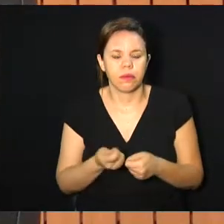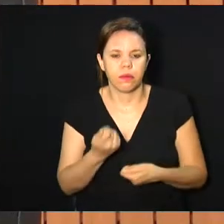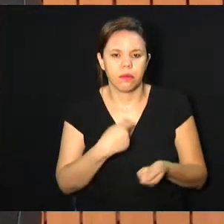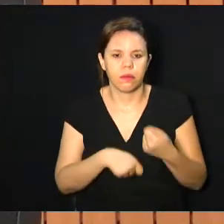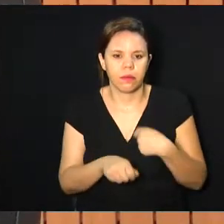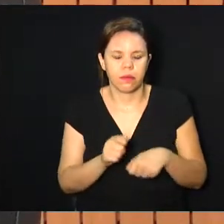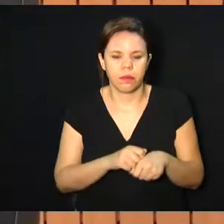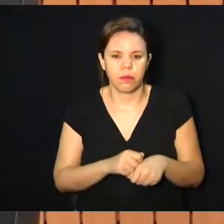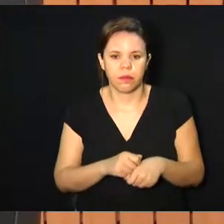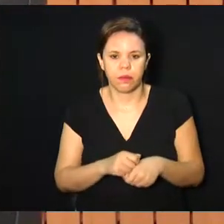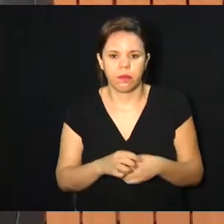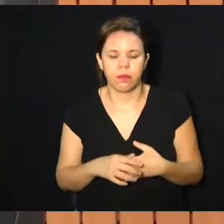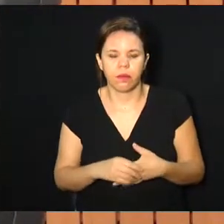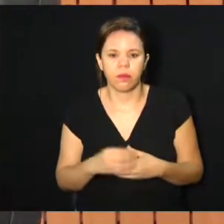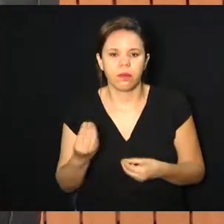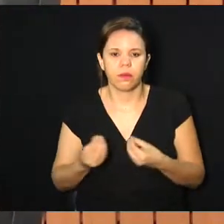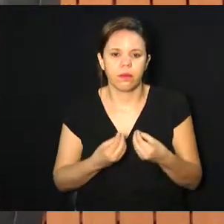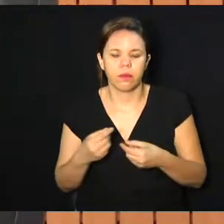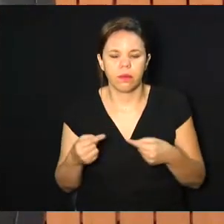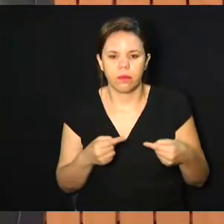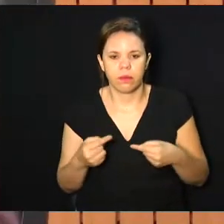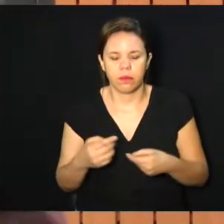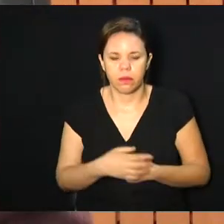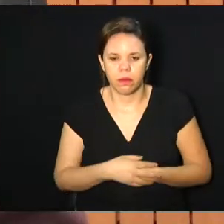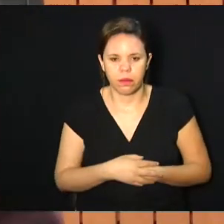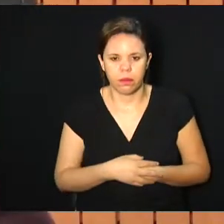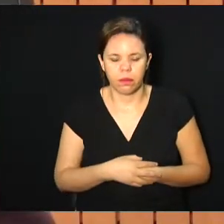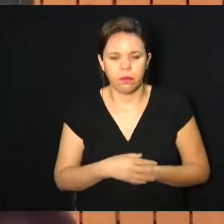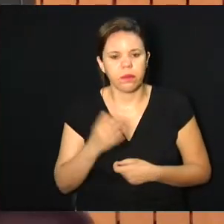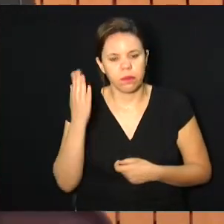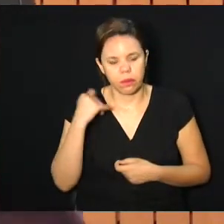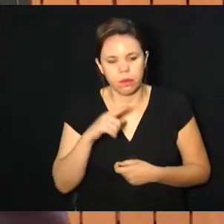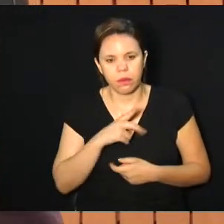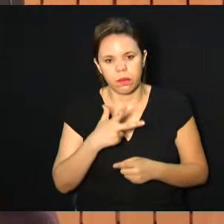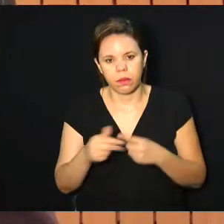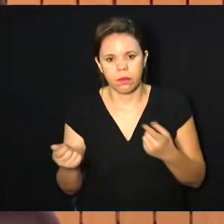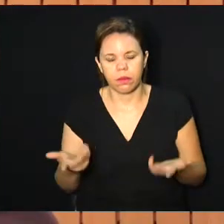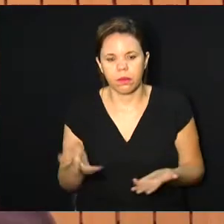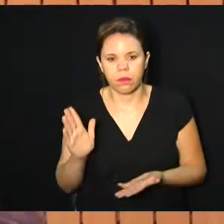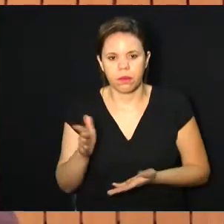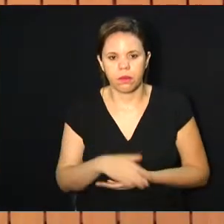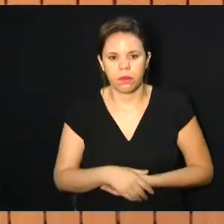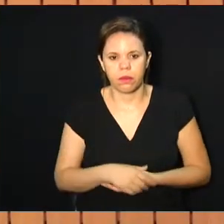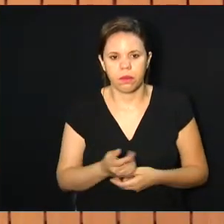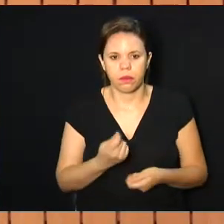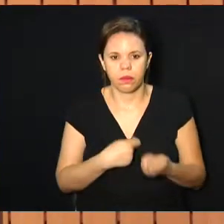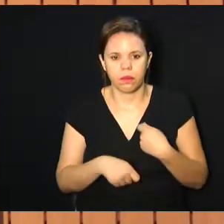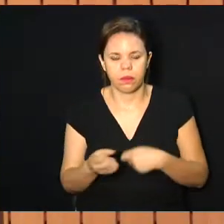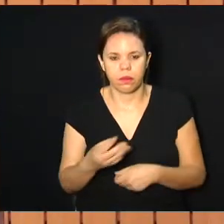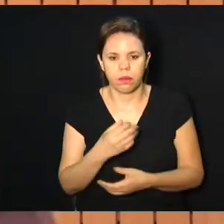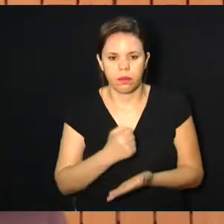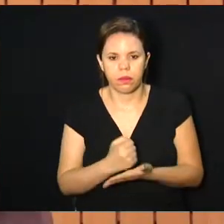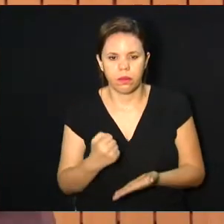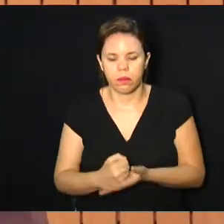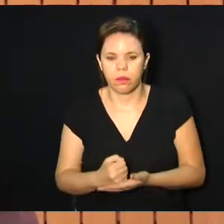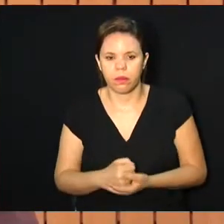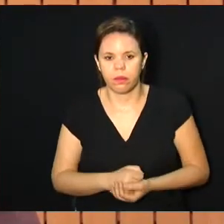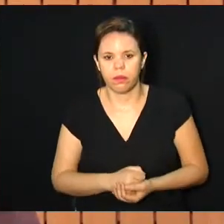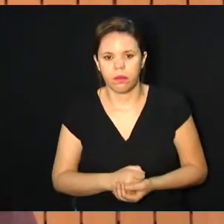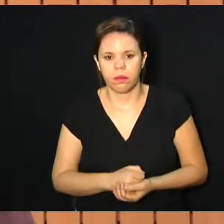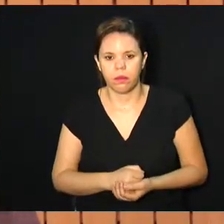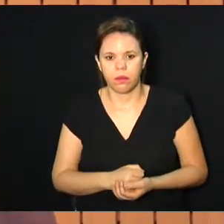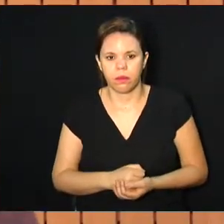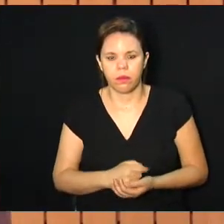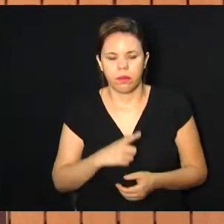pouco o cenário, né, de que, como não vai ter competitividade, eles sabem que eles vão ganhar, eles já estão se adequando ao novo contrato que eles devem